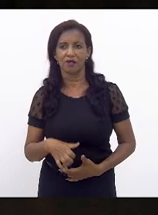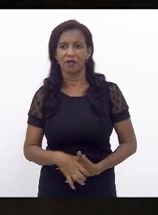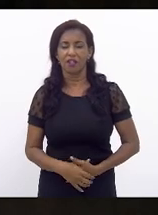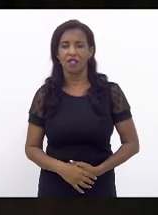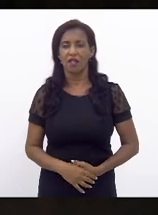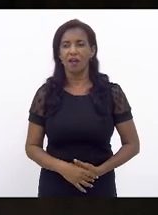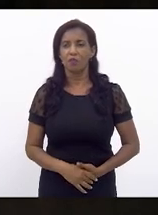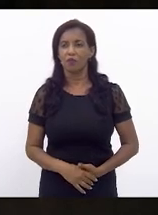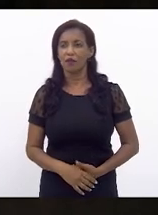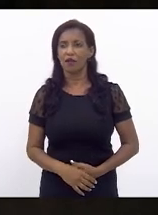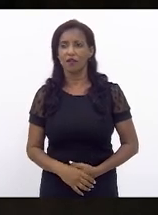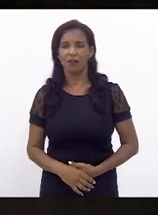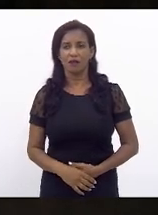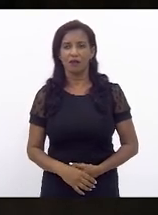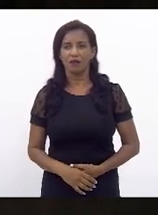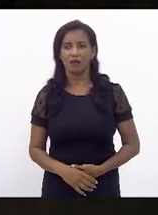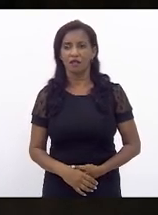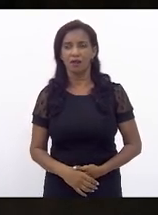Deputado Giovanni Ratinho.